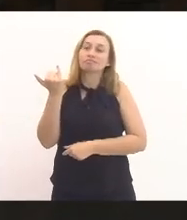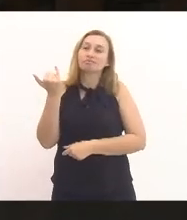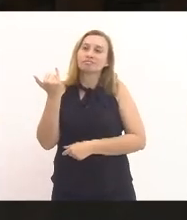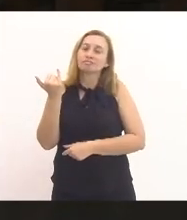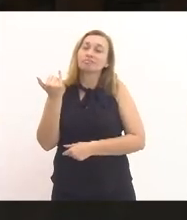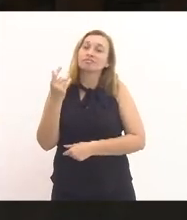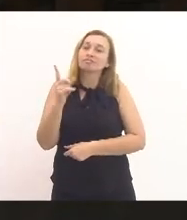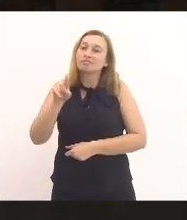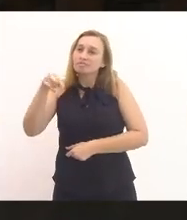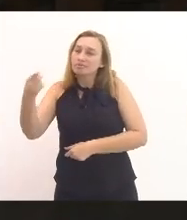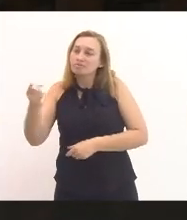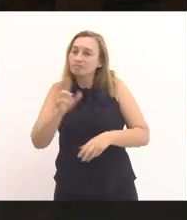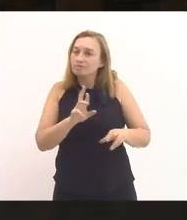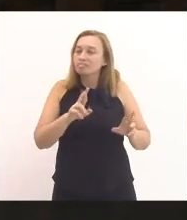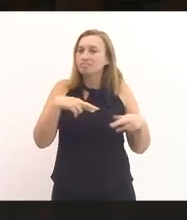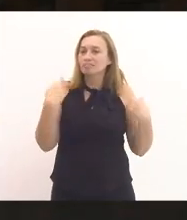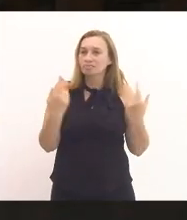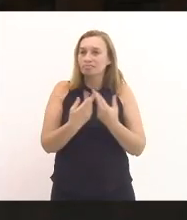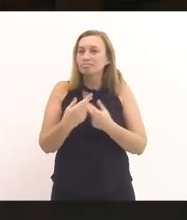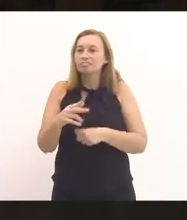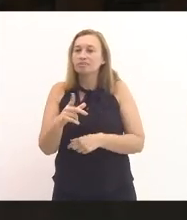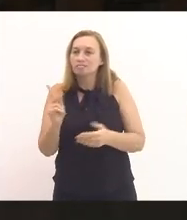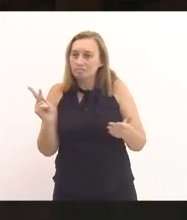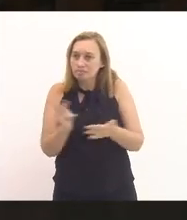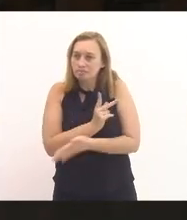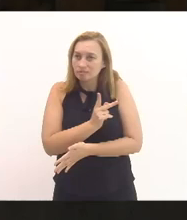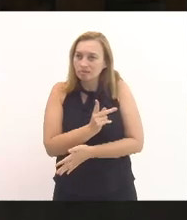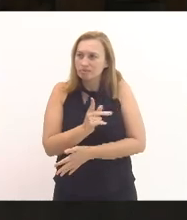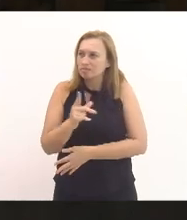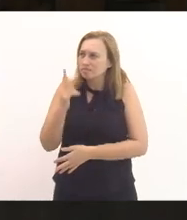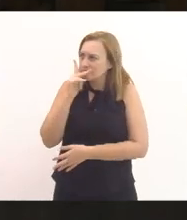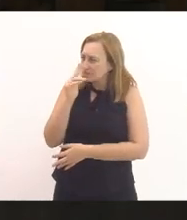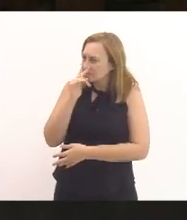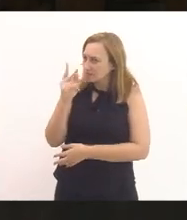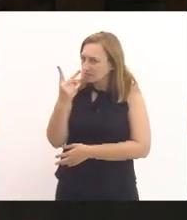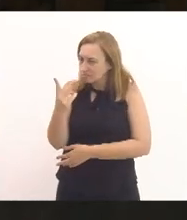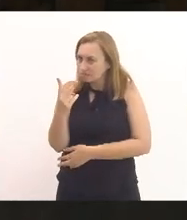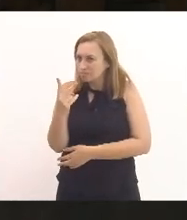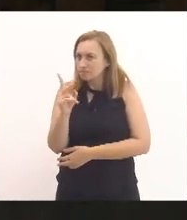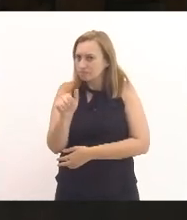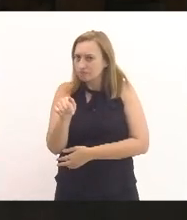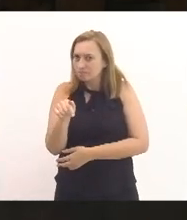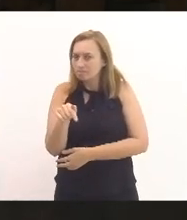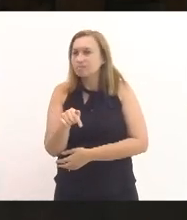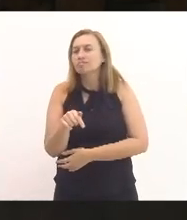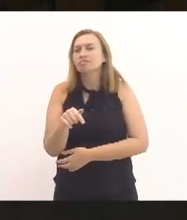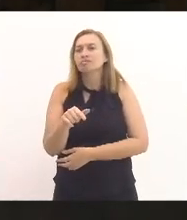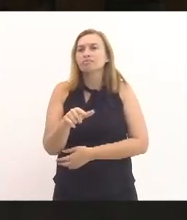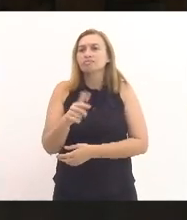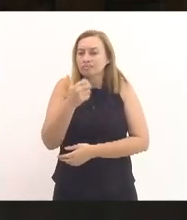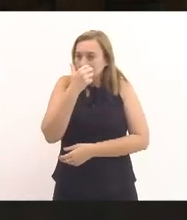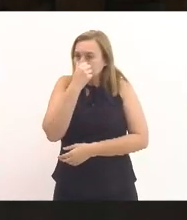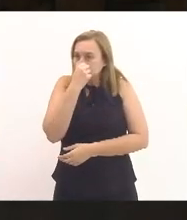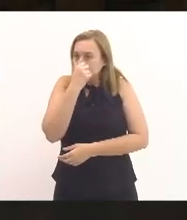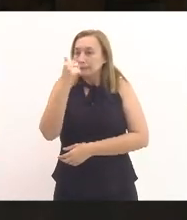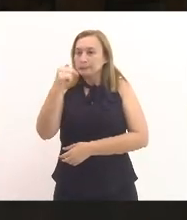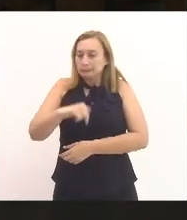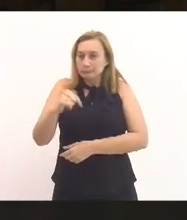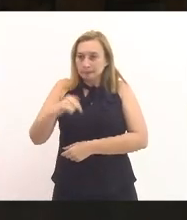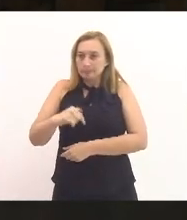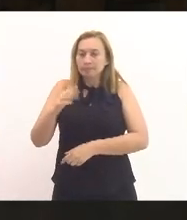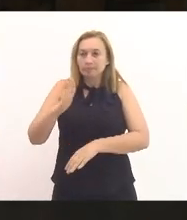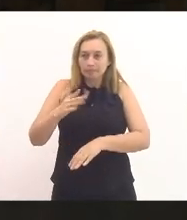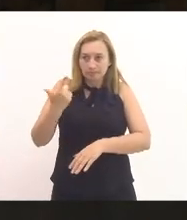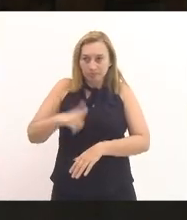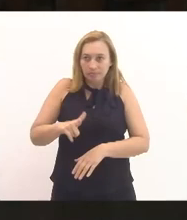na próxima audiência caso ocorra parece que serão Duas né Nós lutarmos mais ainda